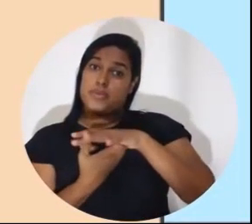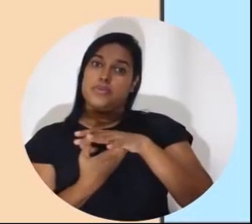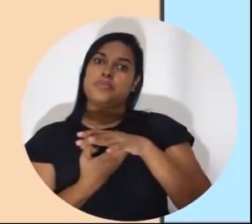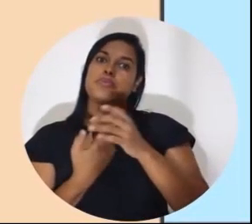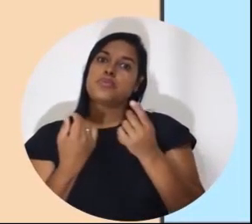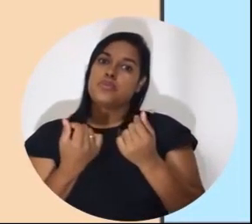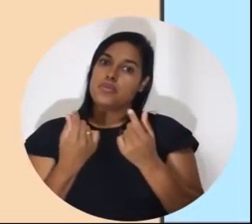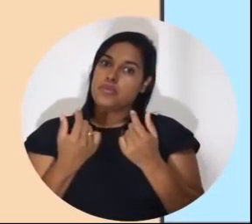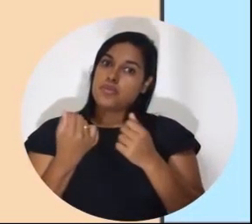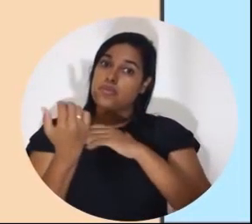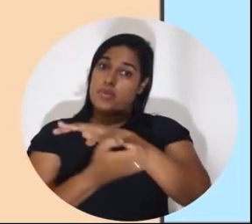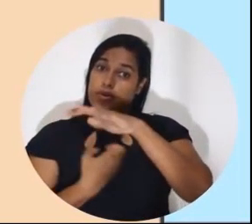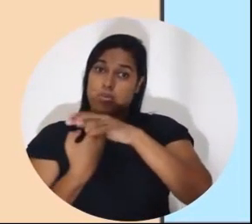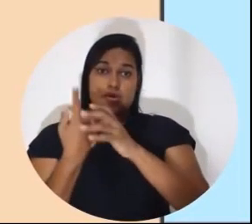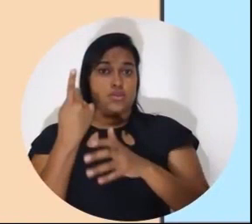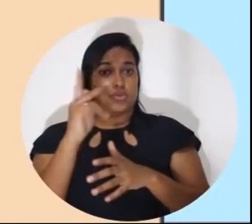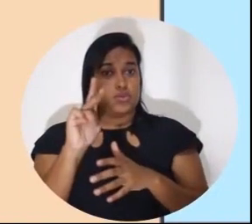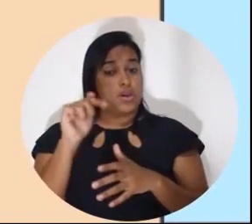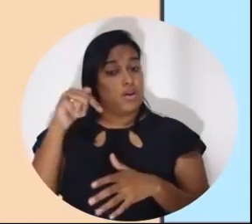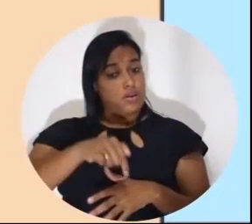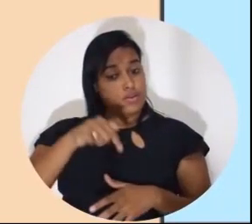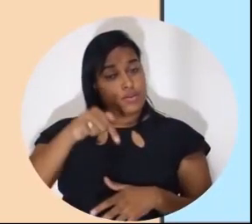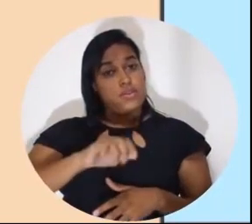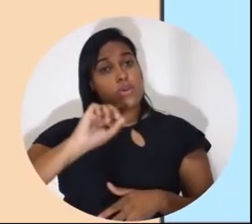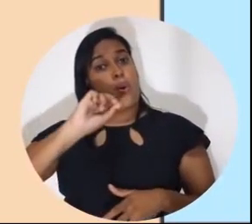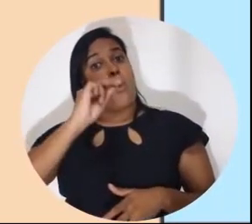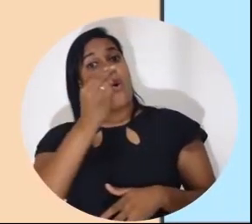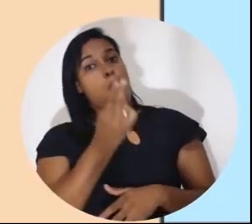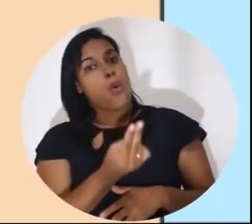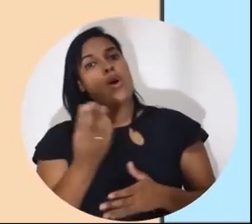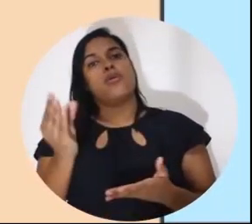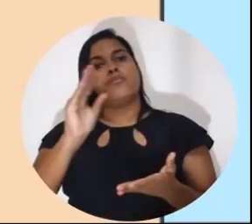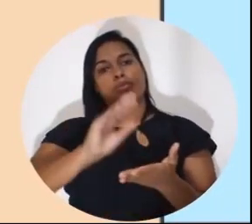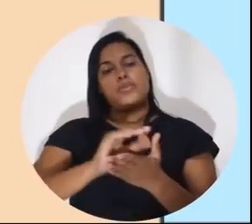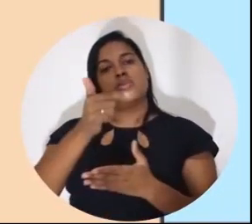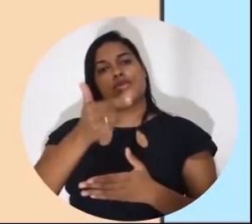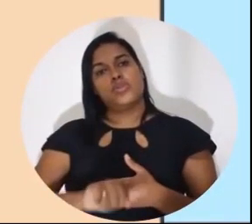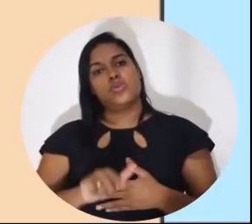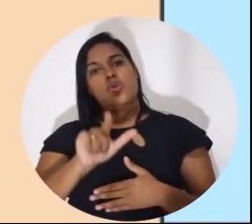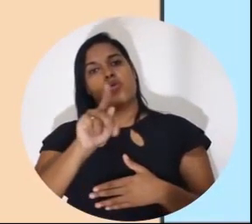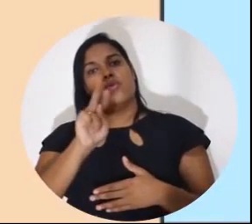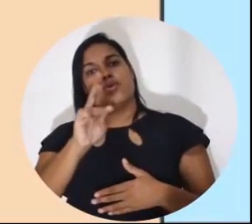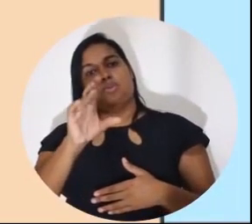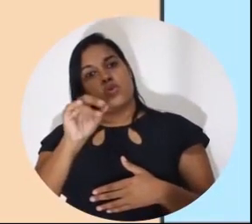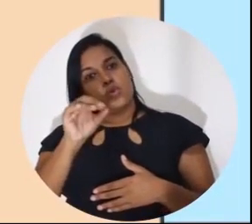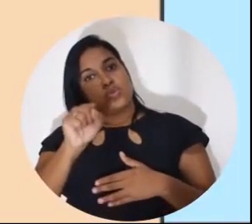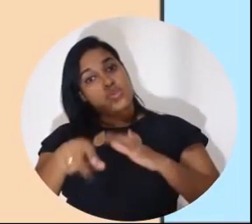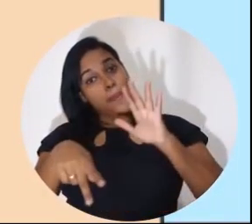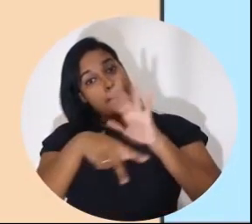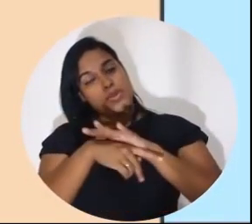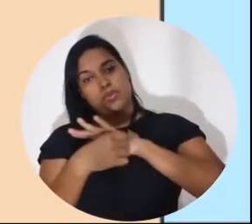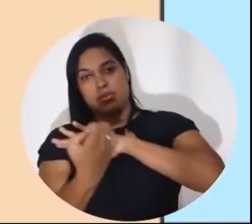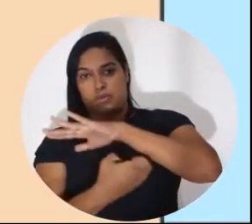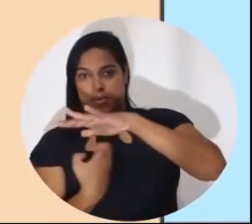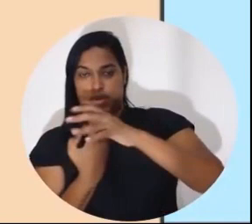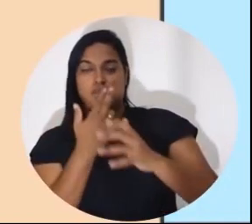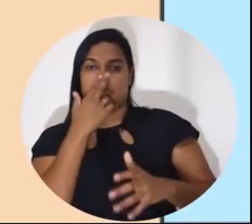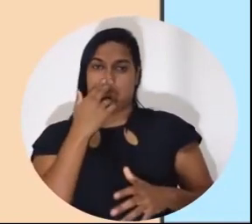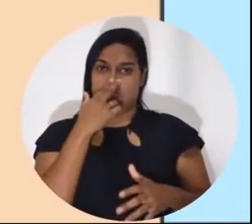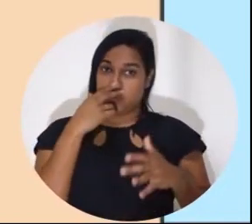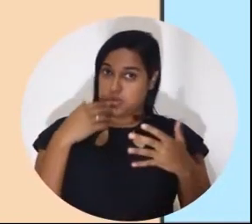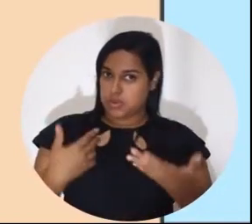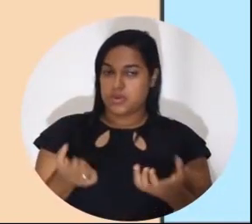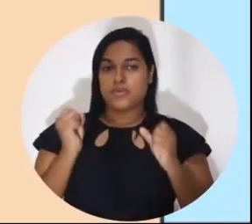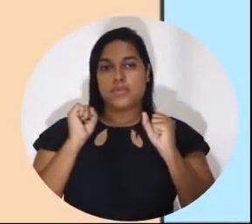remete o dinheiro para uma empresa sua aqui ou reinveste aqui os seus lucros na sua própria empresa mesmo.